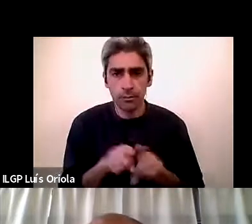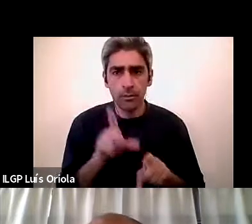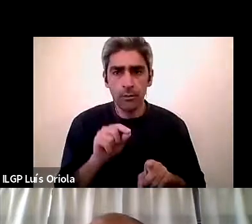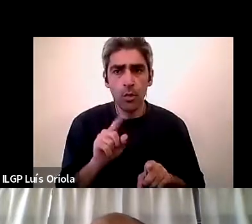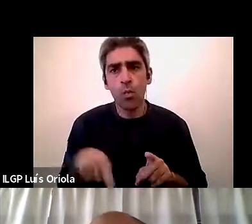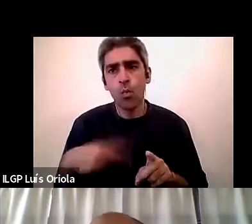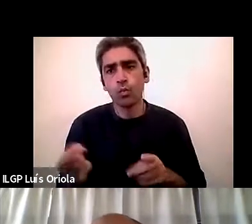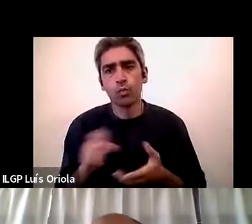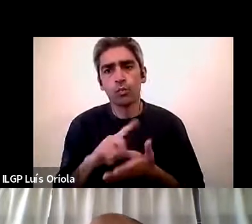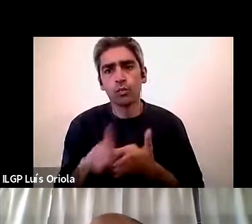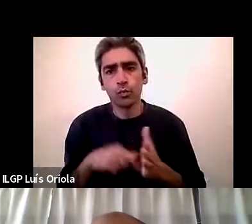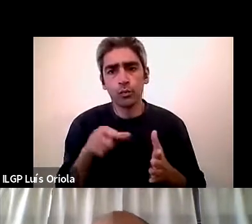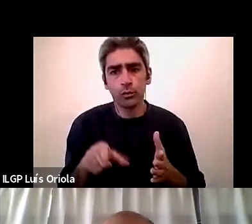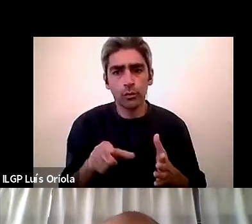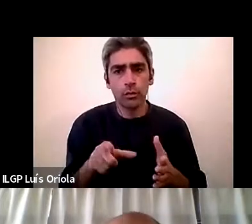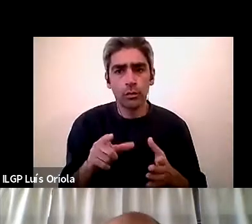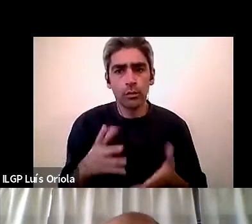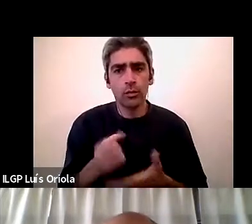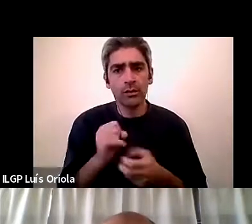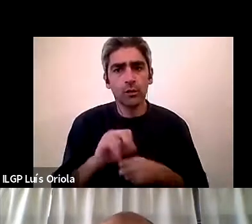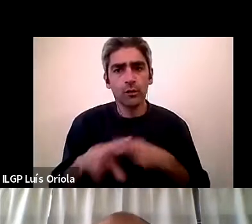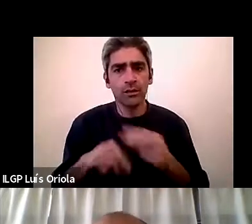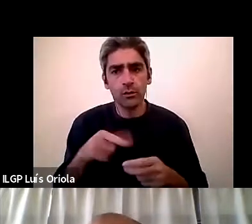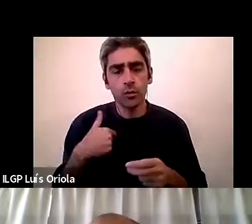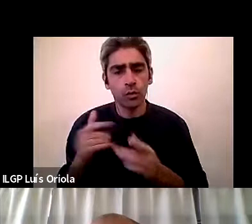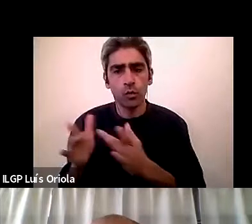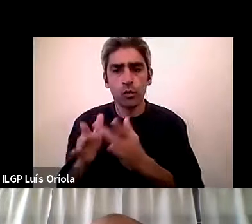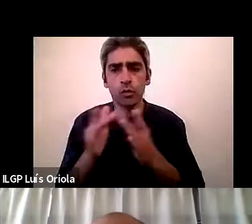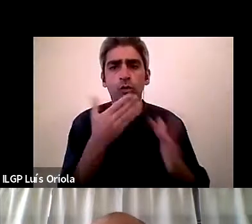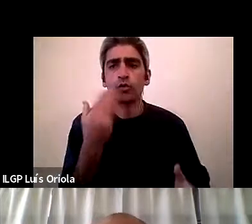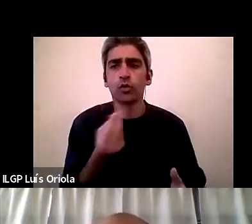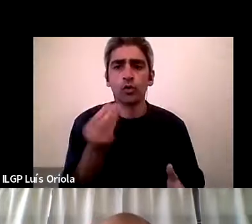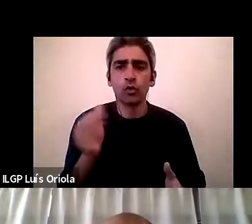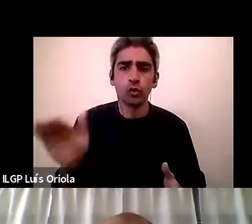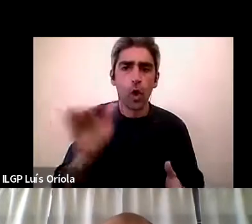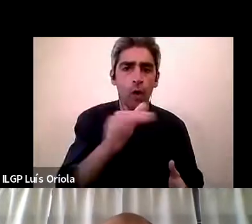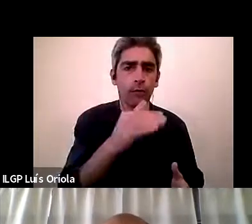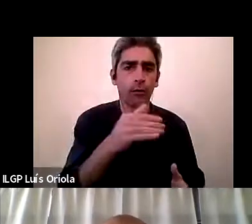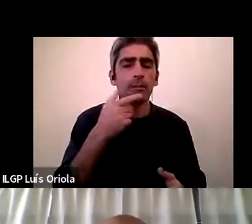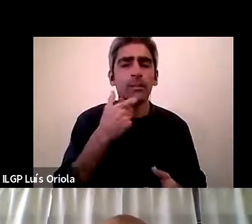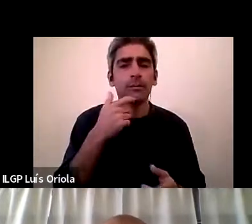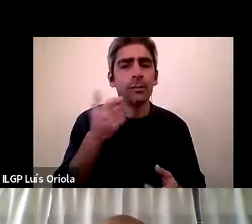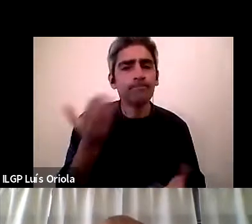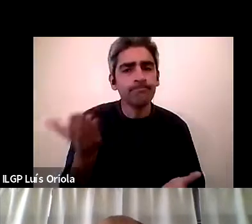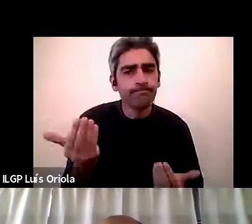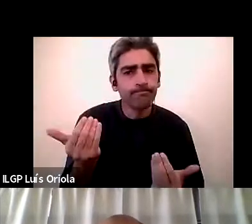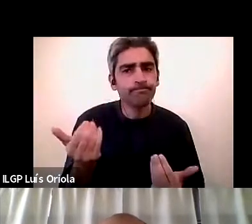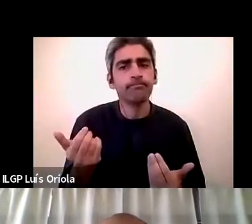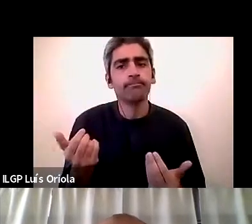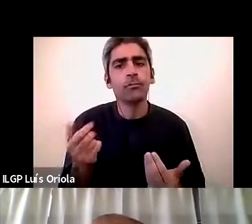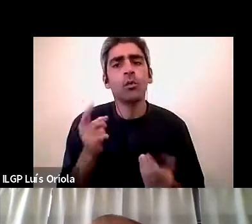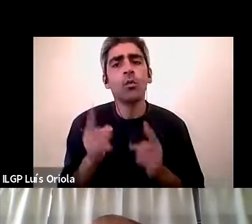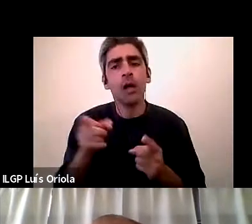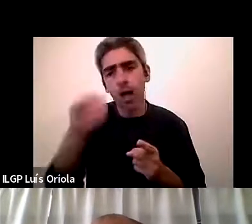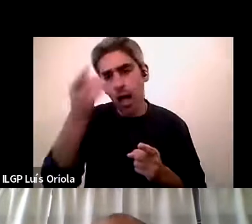projeto que nós temos, que é a Bolsa de Inovação, em que estamos a contactar com jovens cidadãos para perceber o que é que